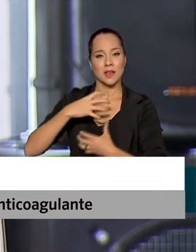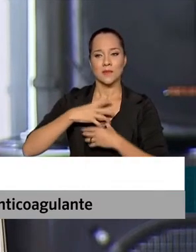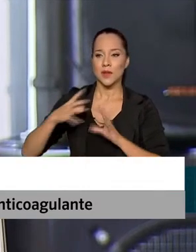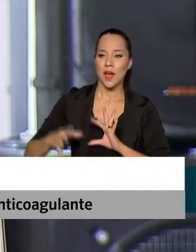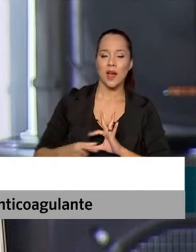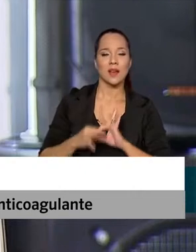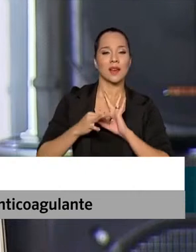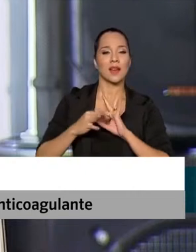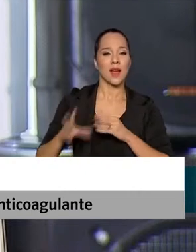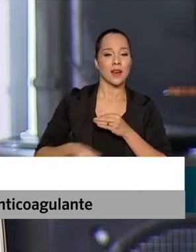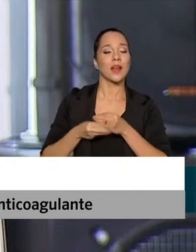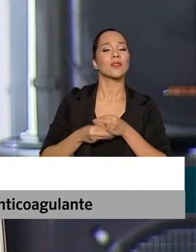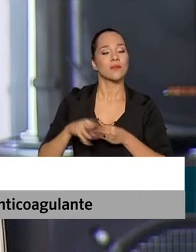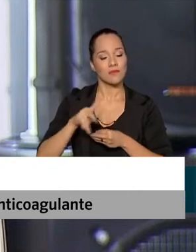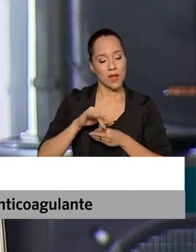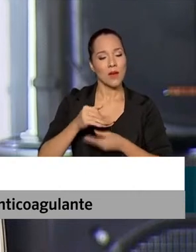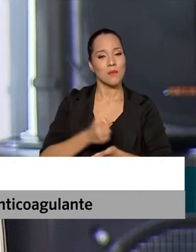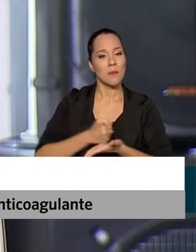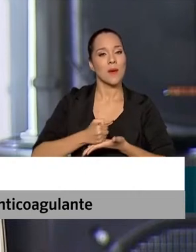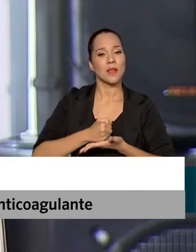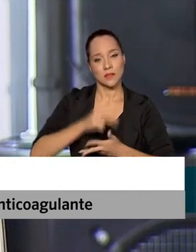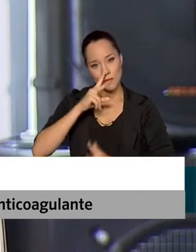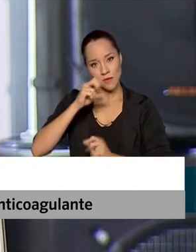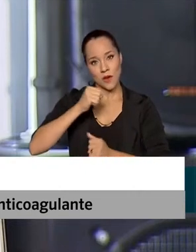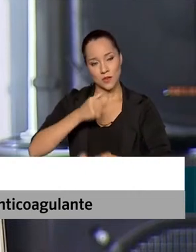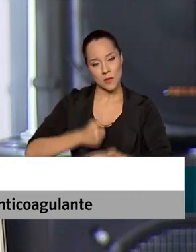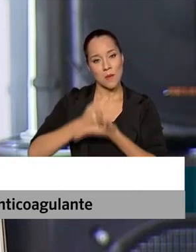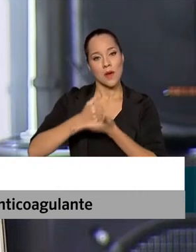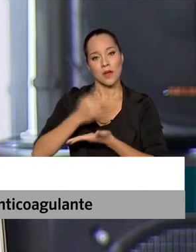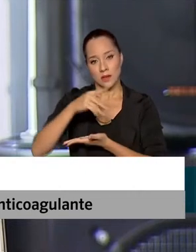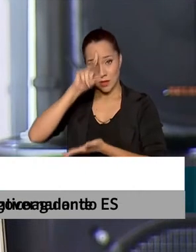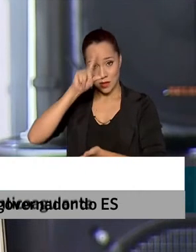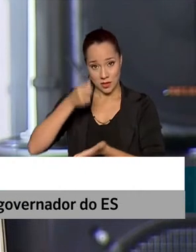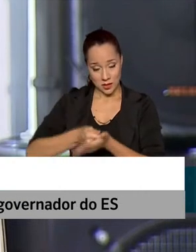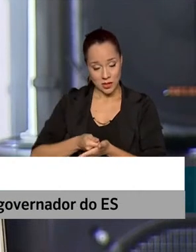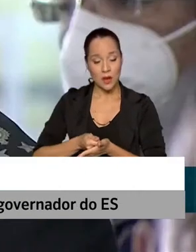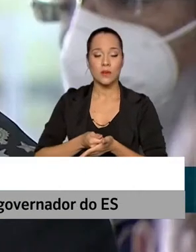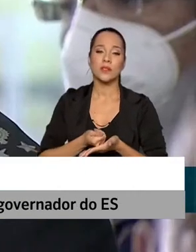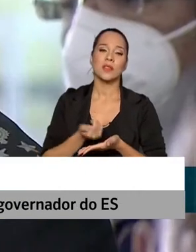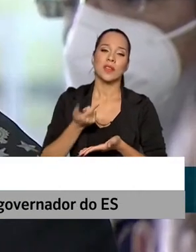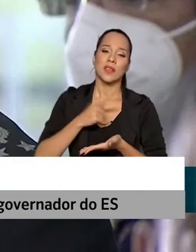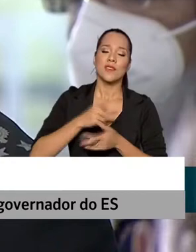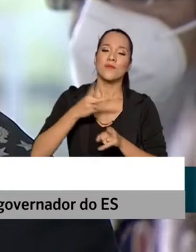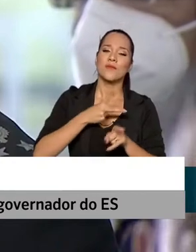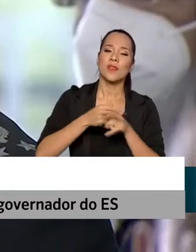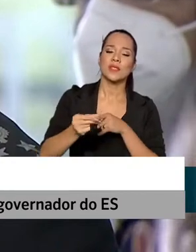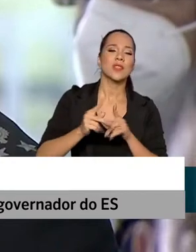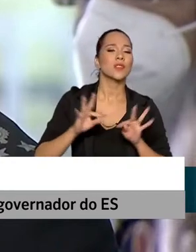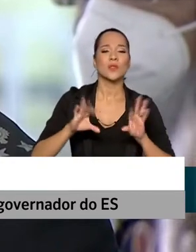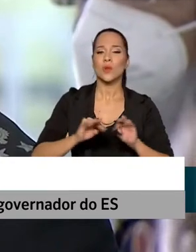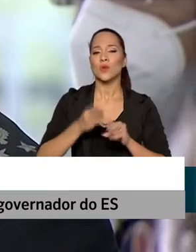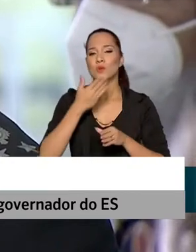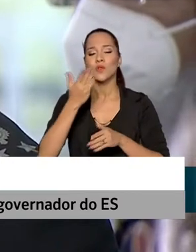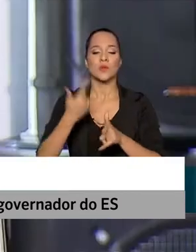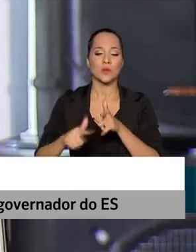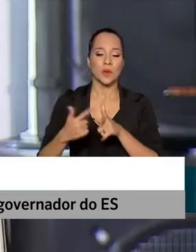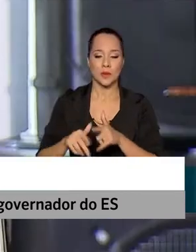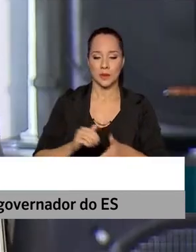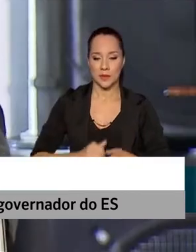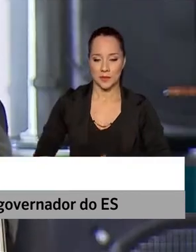agregador, servirão de alicerce para apoiar suas decisões e vencer toda a sorte de